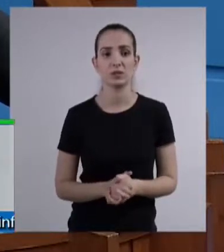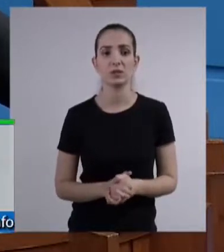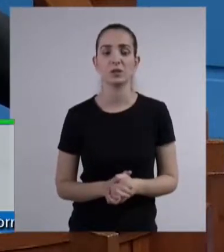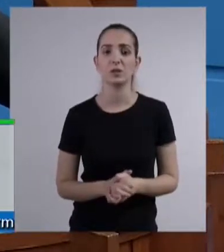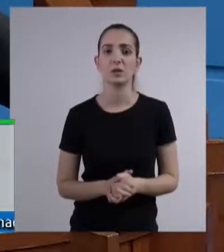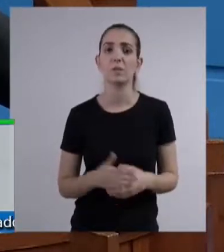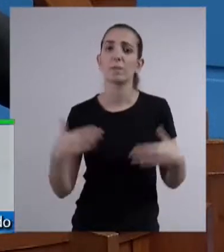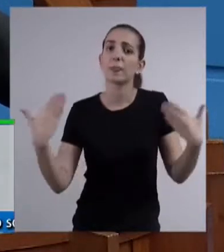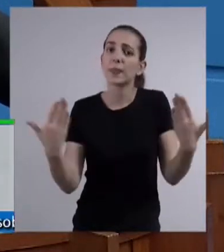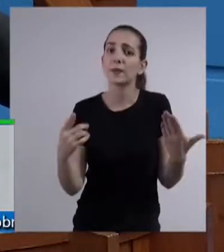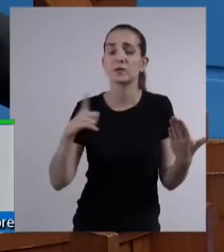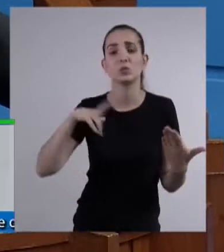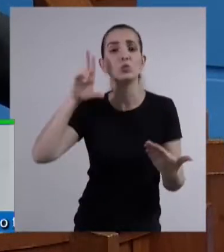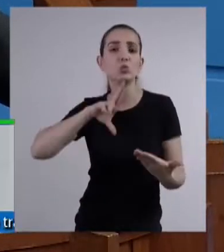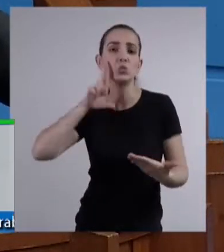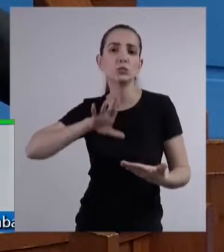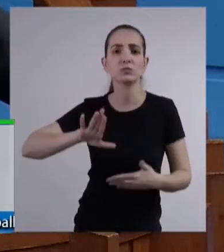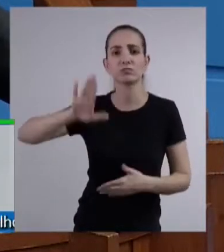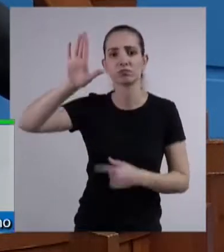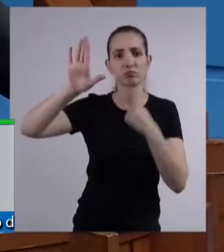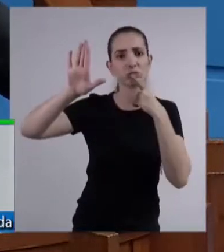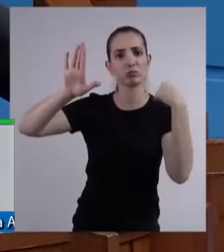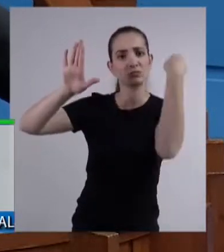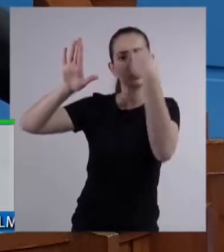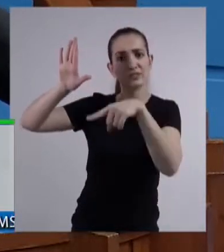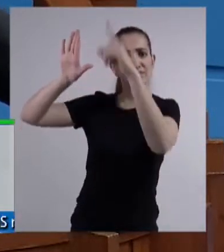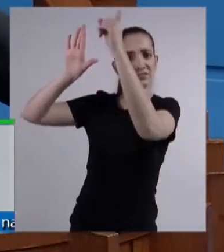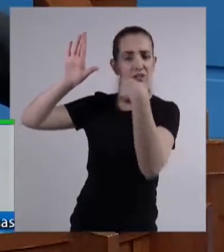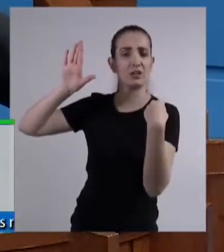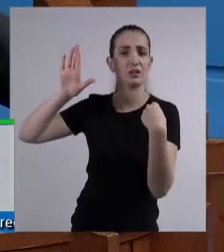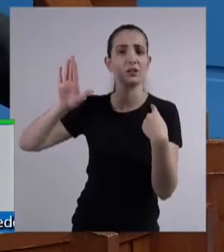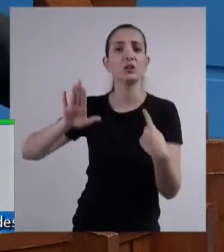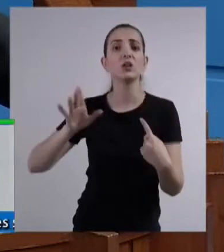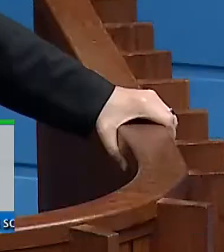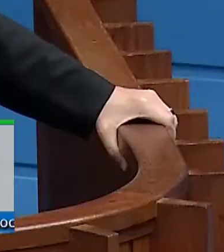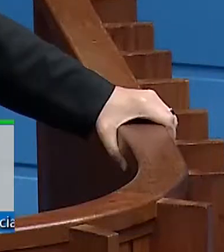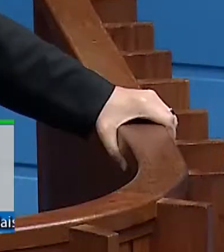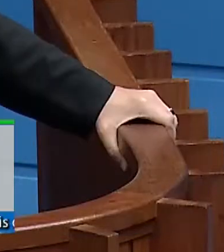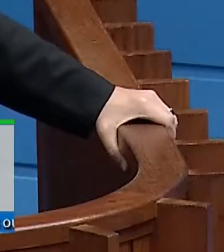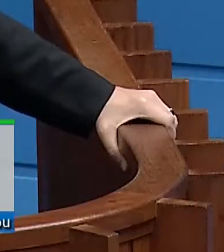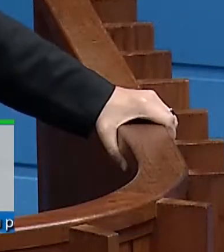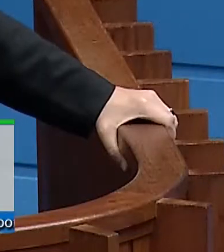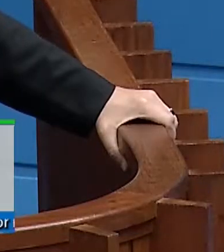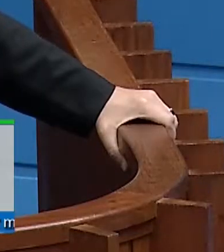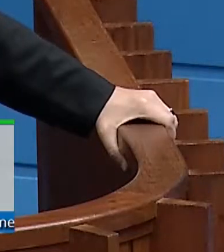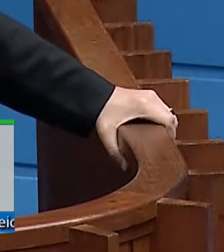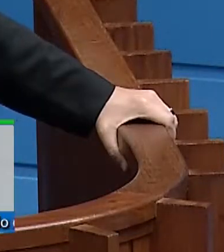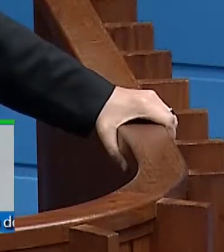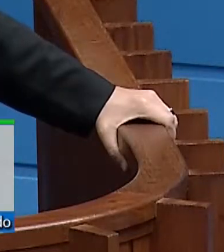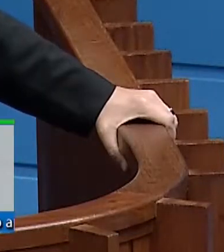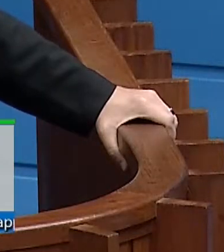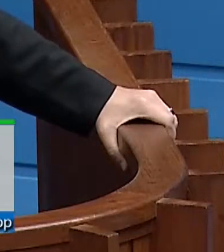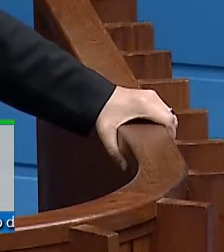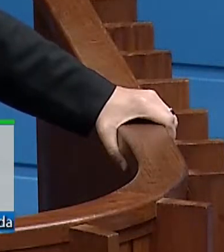impugnaram a candidatura do presidente Lula e no mesmo dia disseram: está impedido de aparecer na